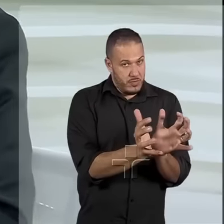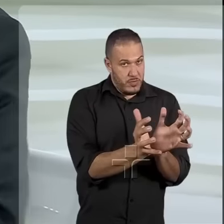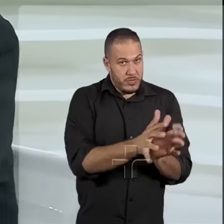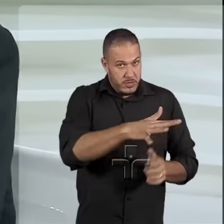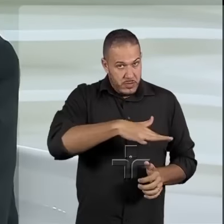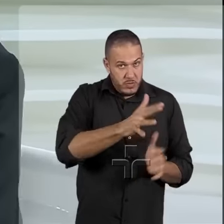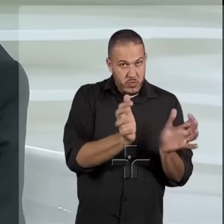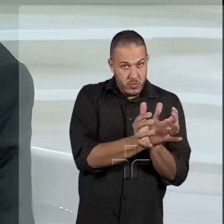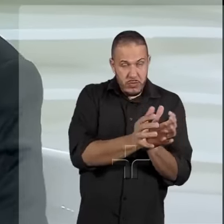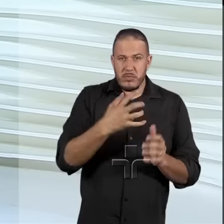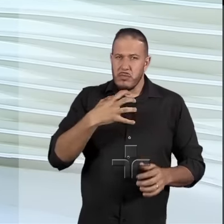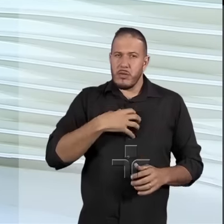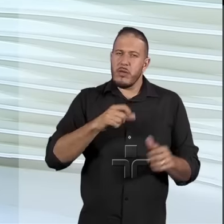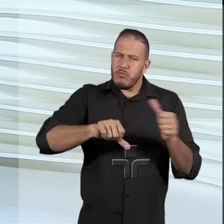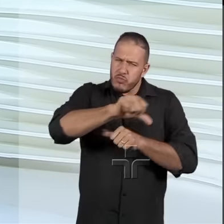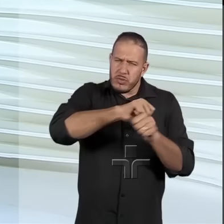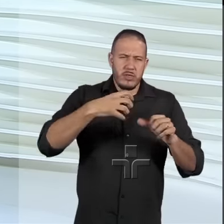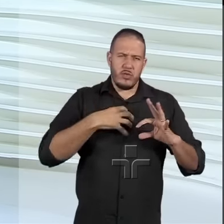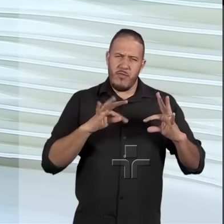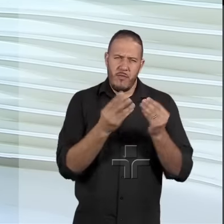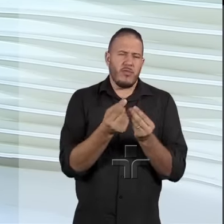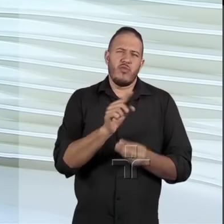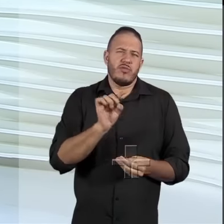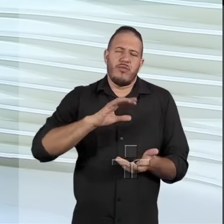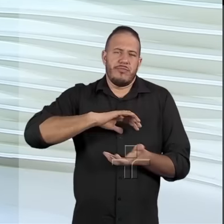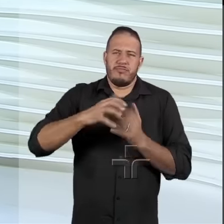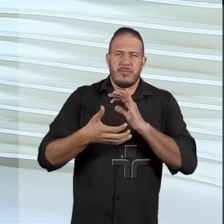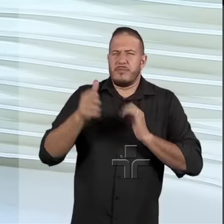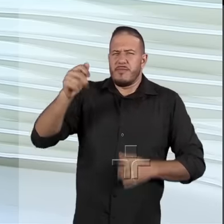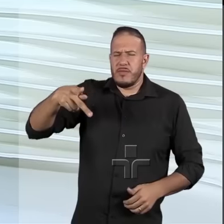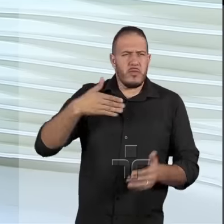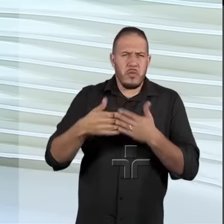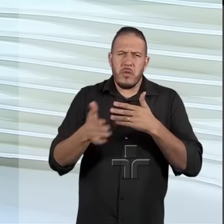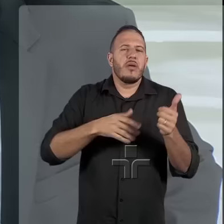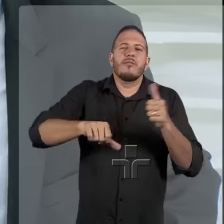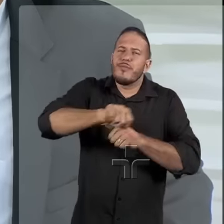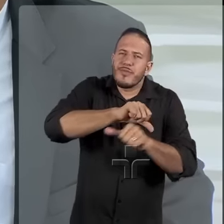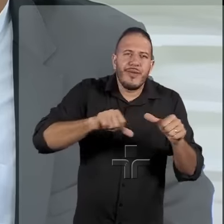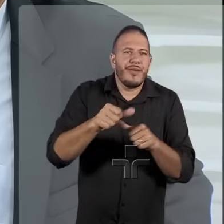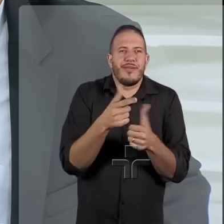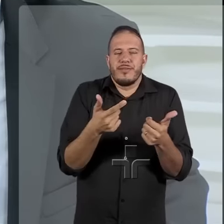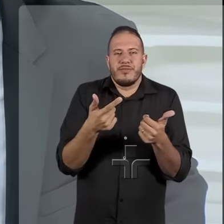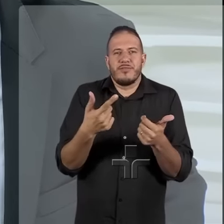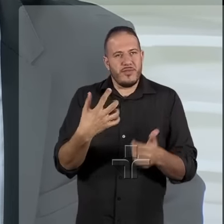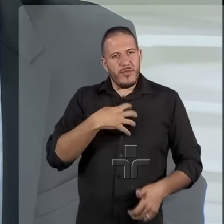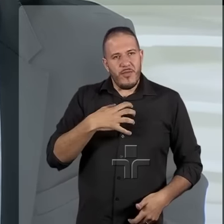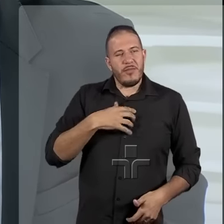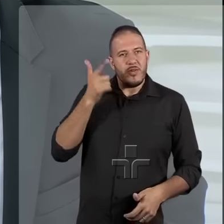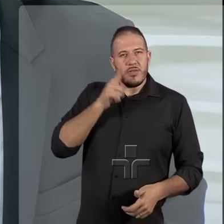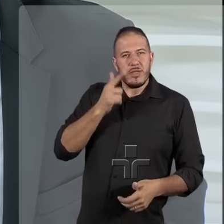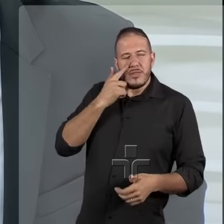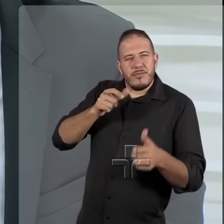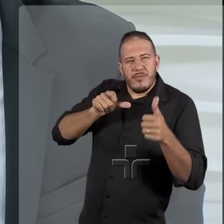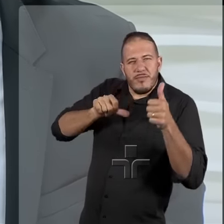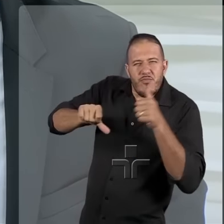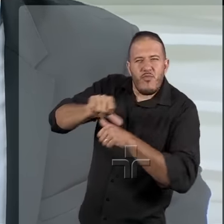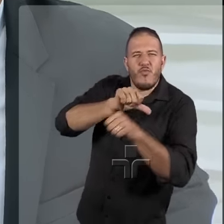mudanças em geral, não é da Previdência, qualquer mudança que, de alguma forma, modifique a probabilidade